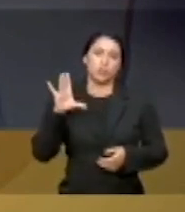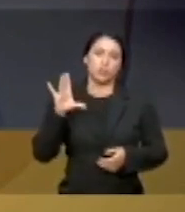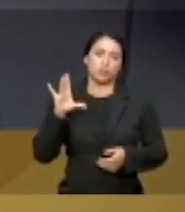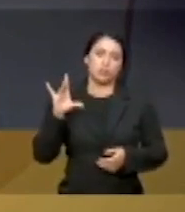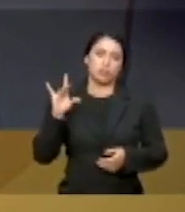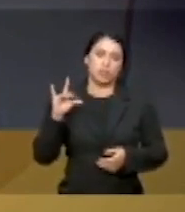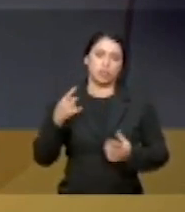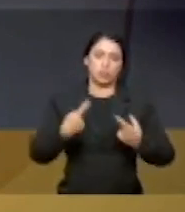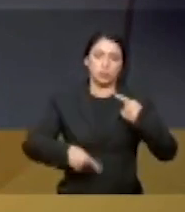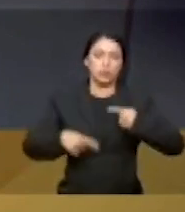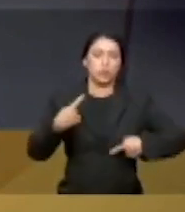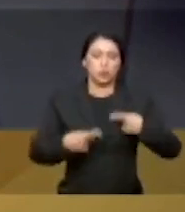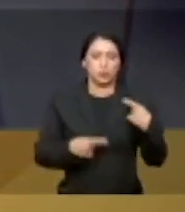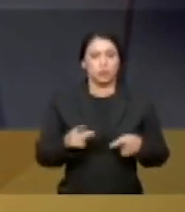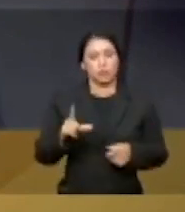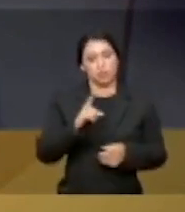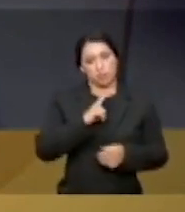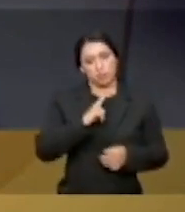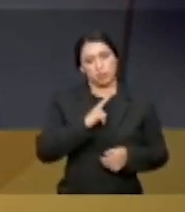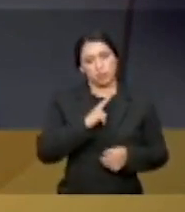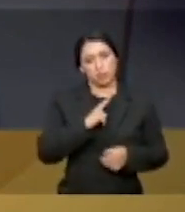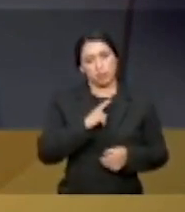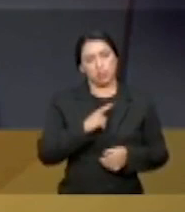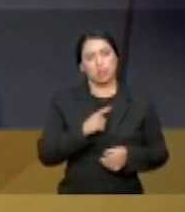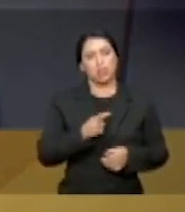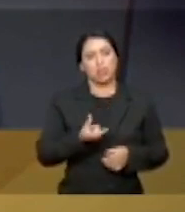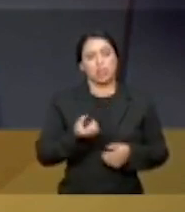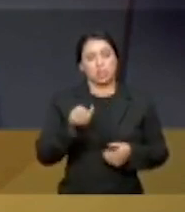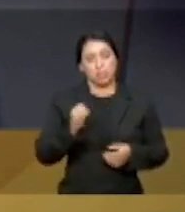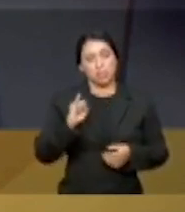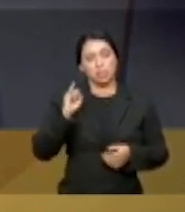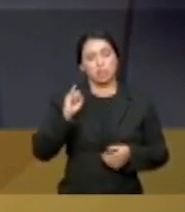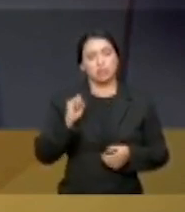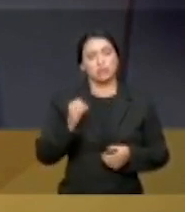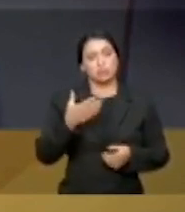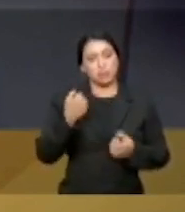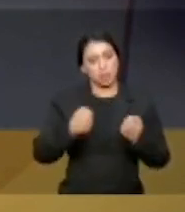curso, que assim determinar o Egrégio Supremo Tribunal Federal. Muito obrigado.